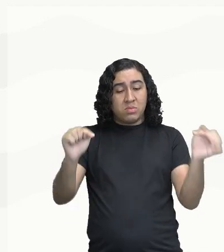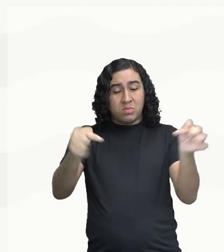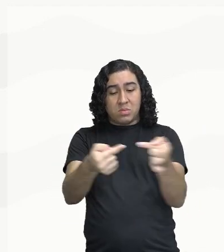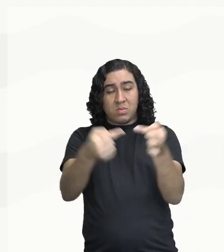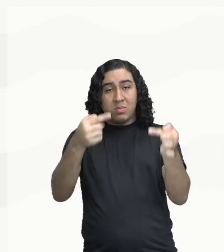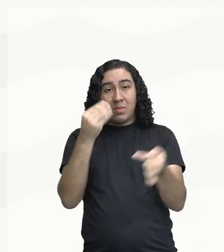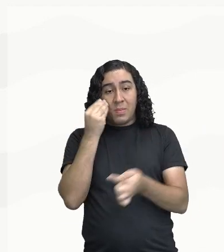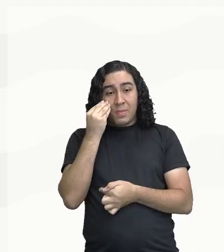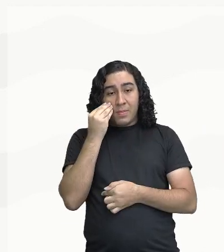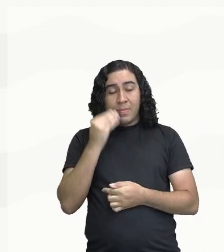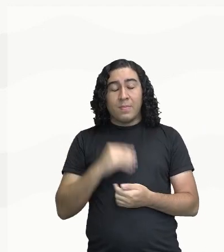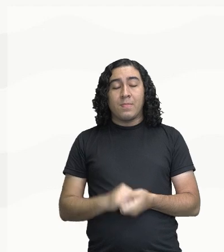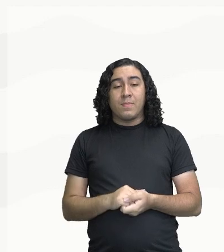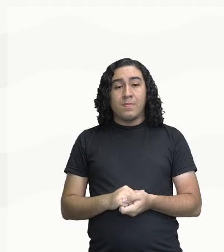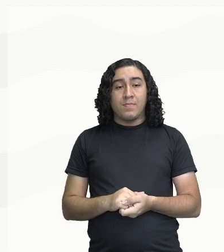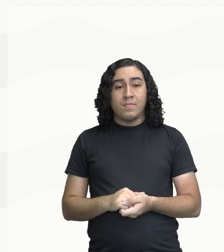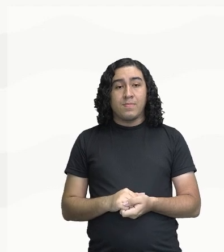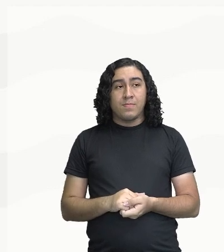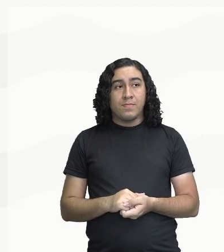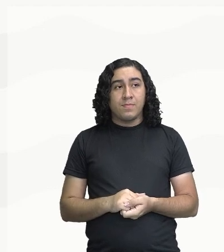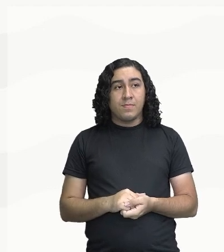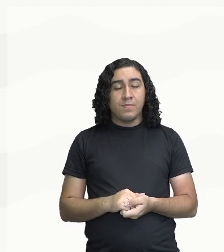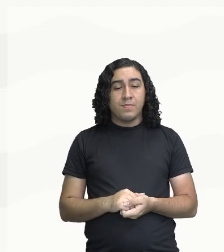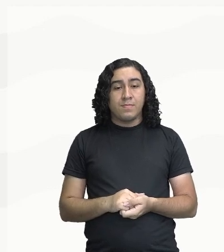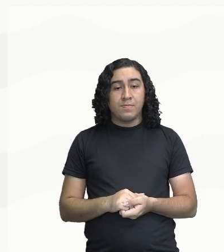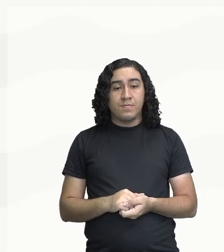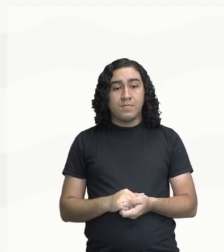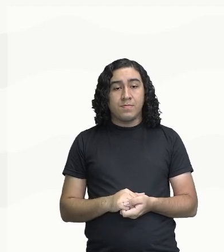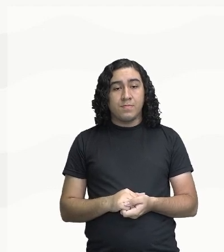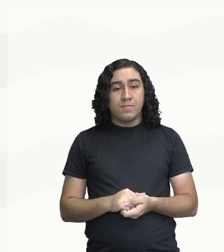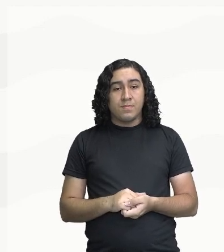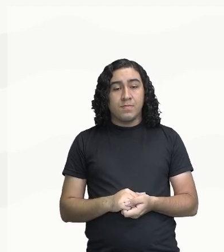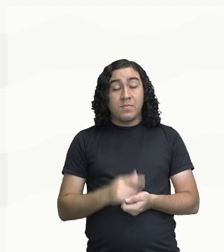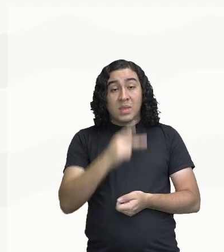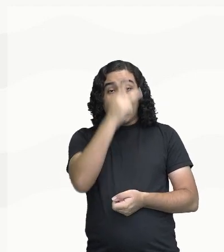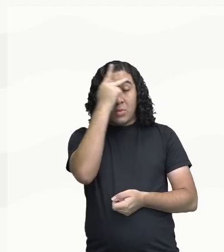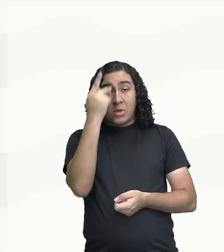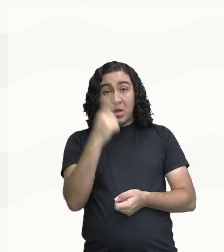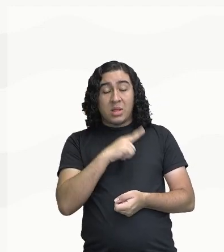seja, pessoas que ganham 11,